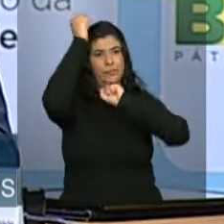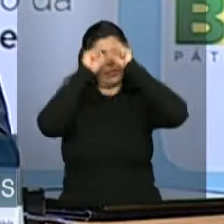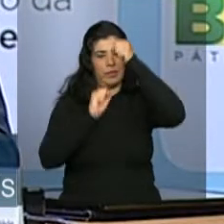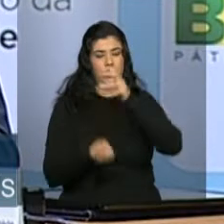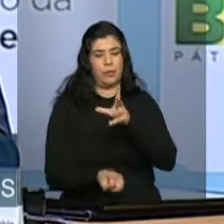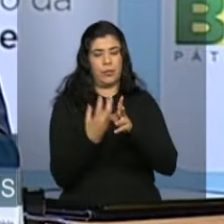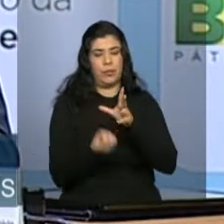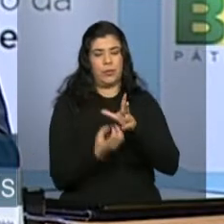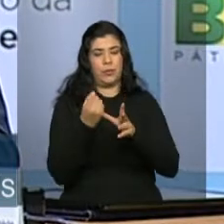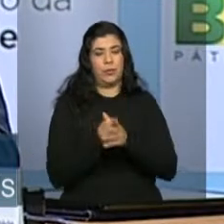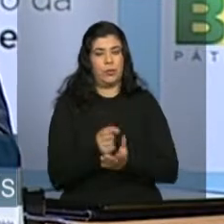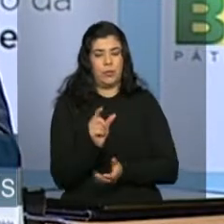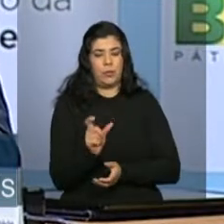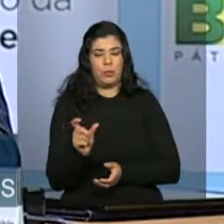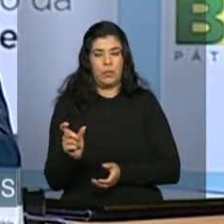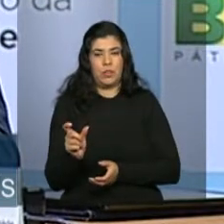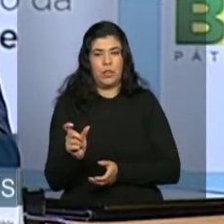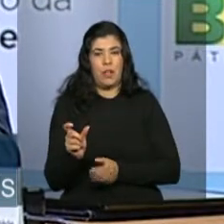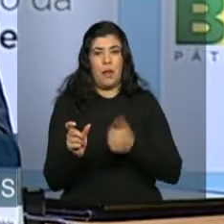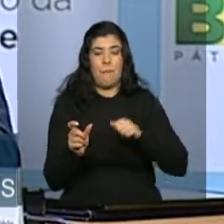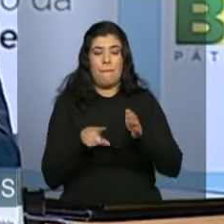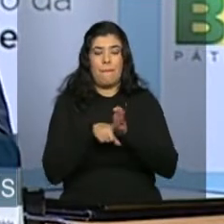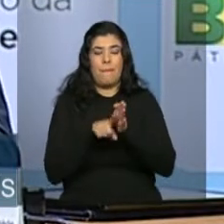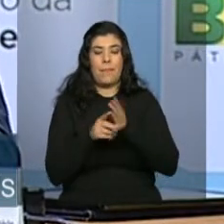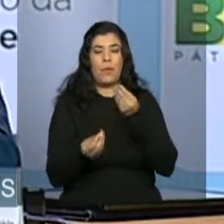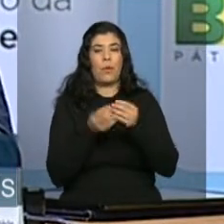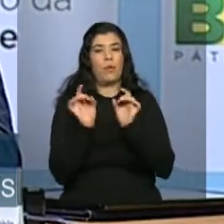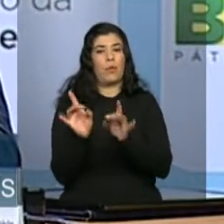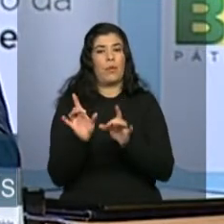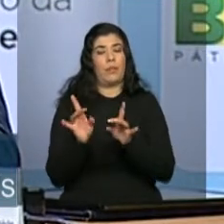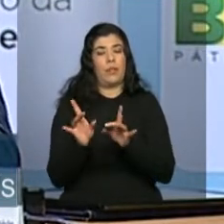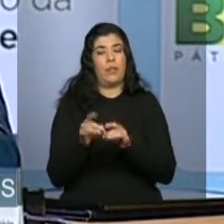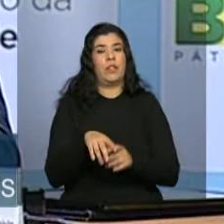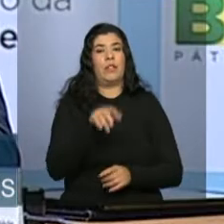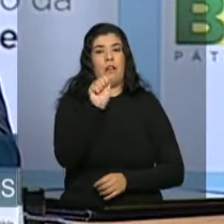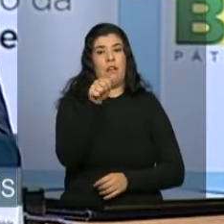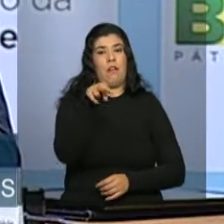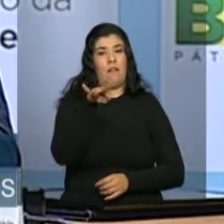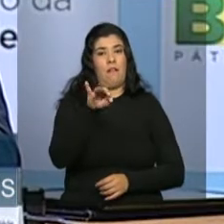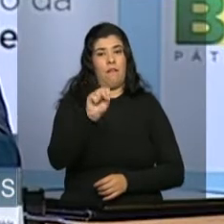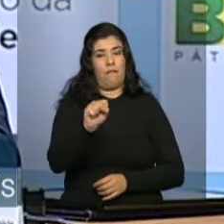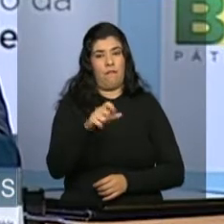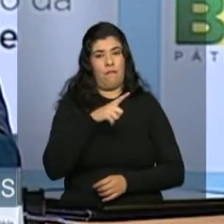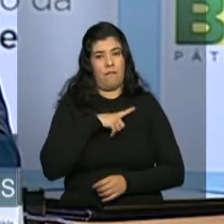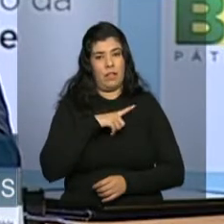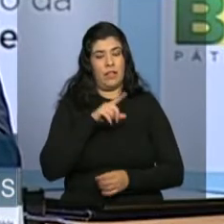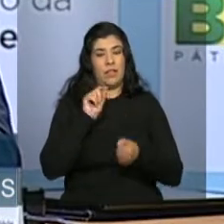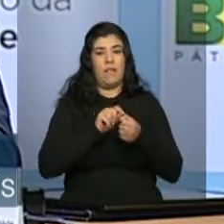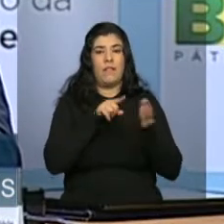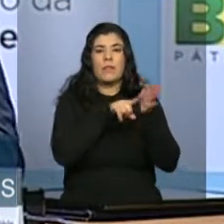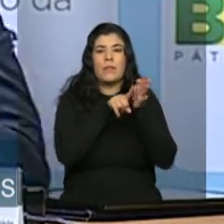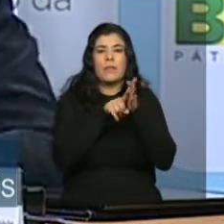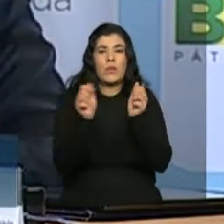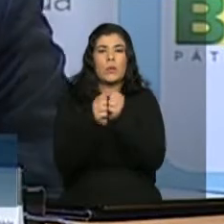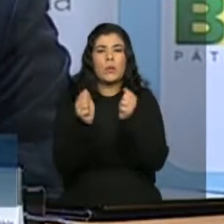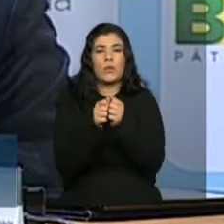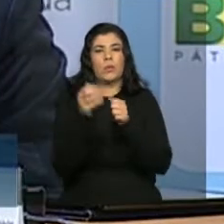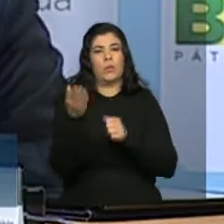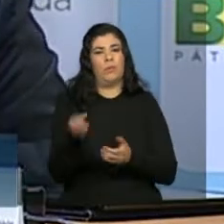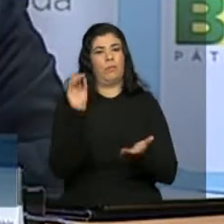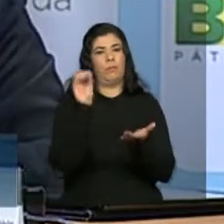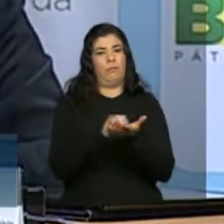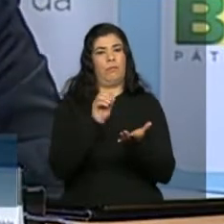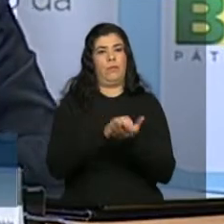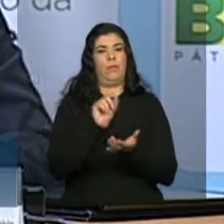e apesar da vida tem instituída essa forma de análise de processo de uma forma que da da ganho de eficiência que se analisa tudo junto faltava